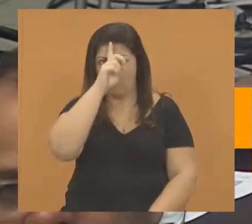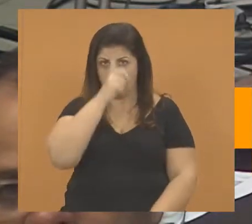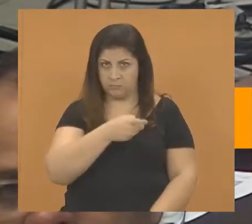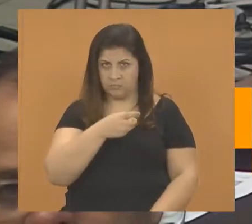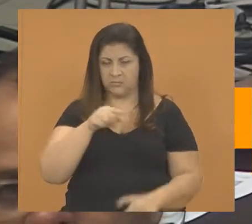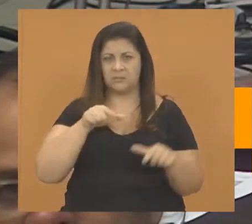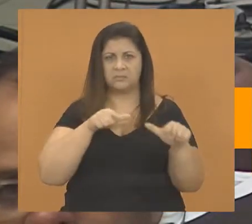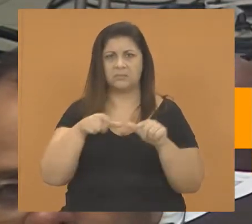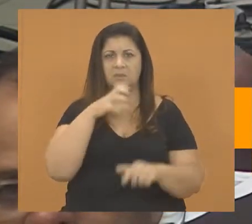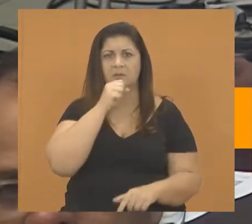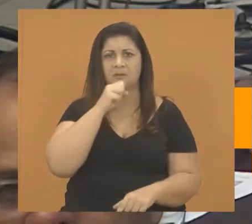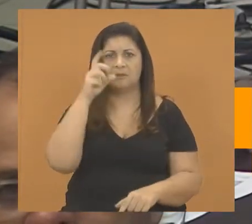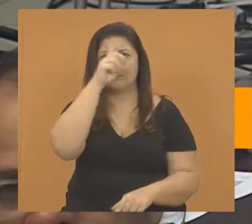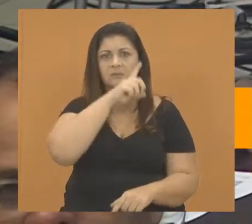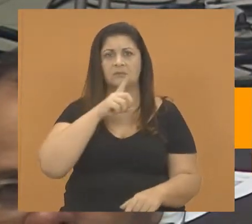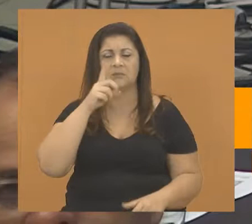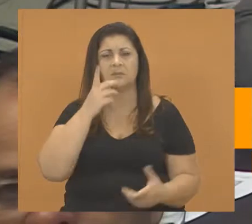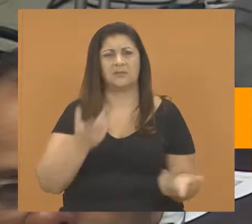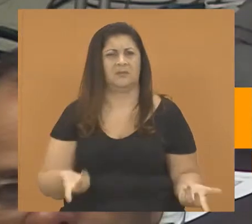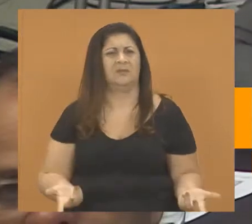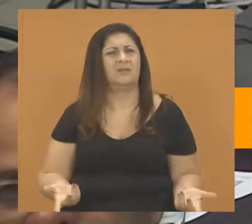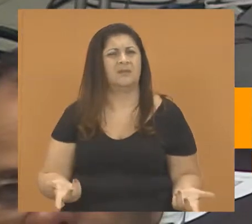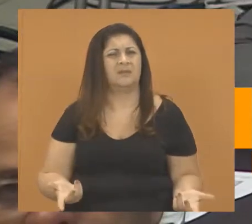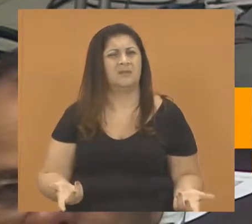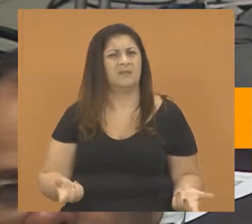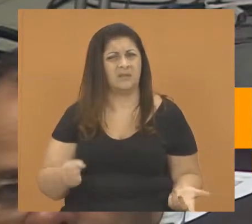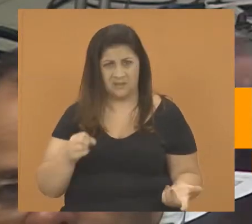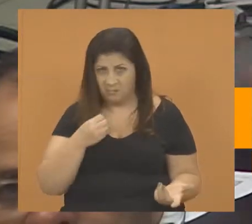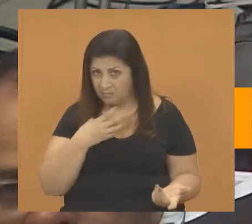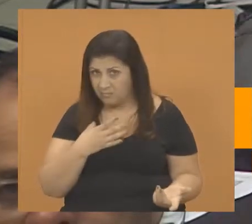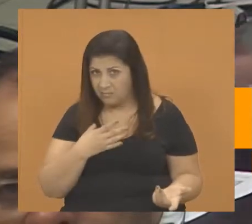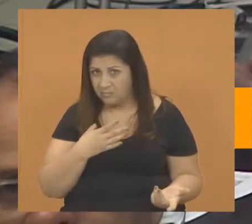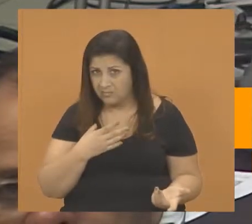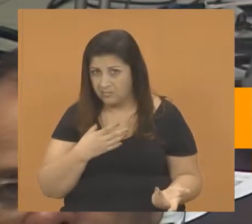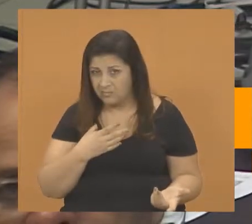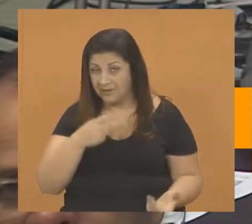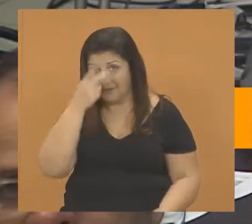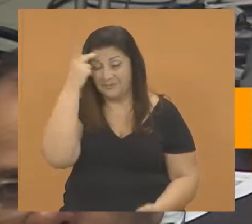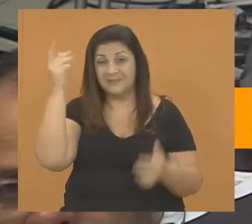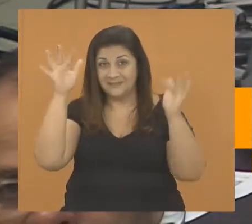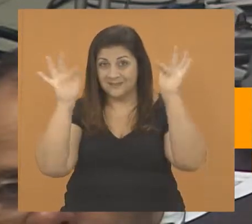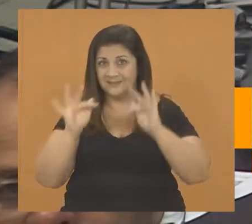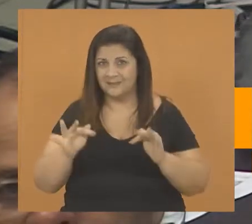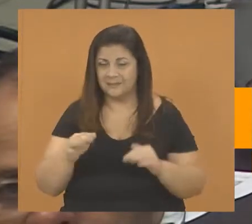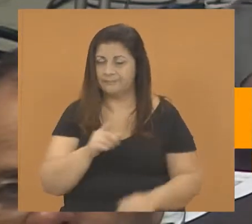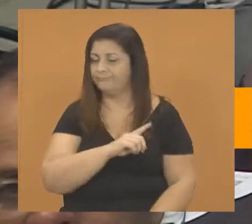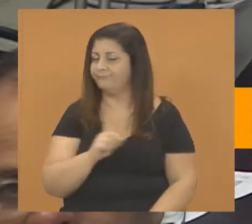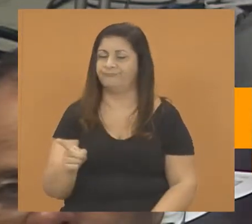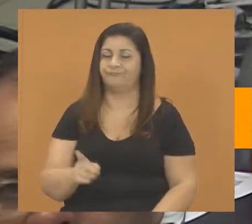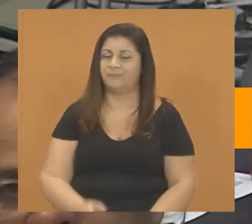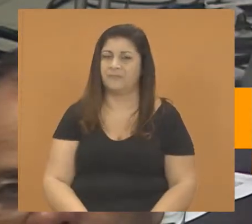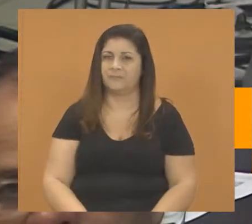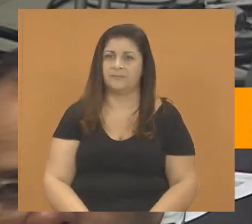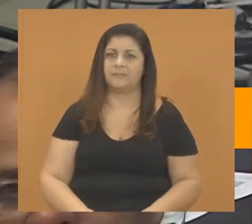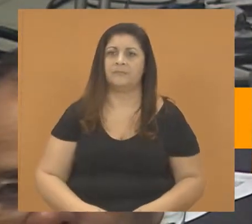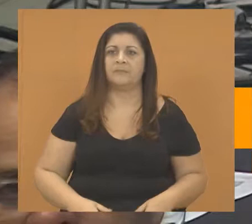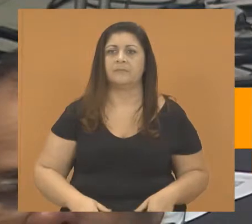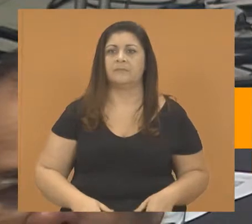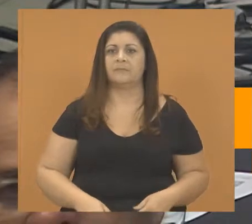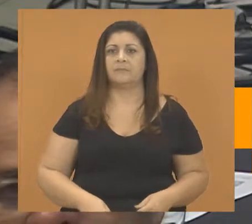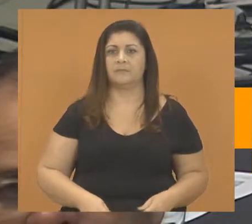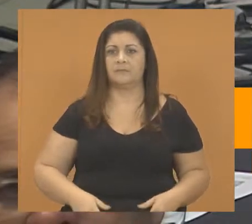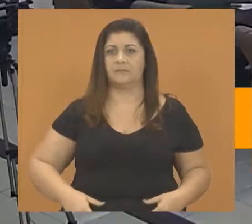domingo e folgar uma segunda terça e se valorizar o funcionário então estou dizendo discurso uma coisa prática de outro